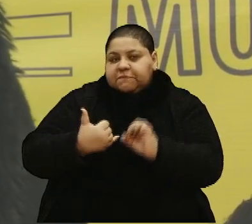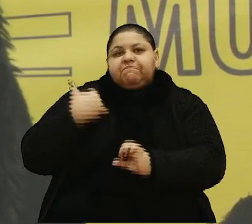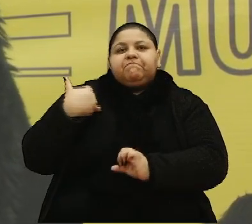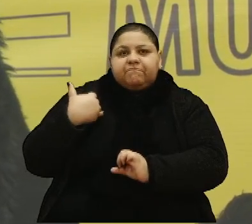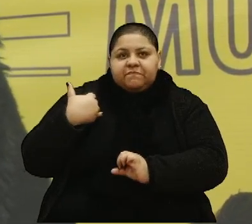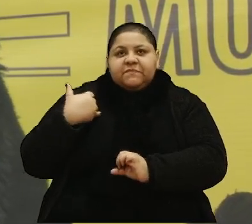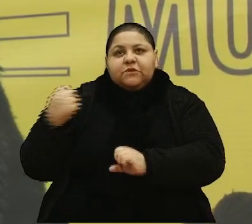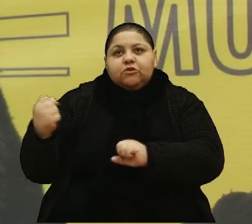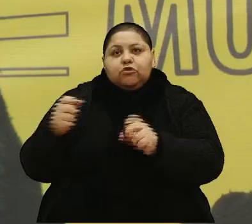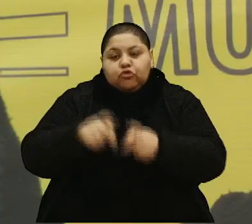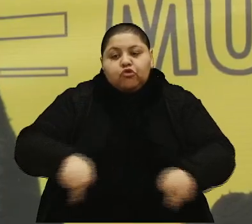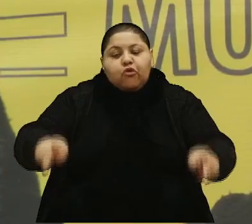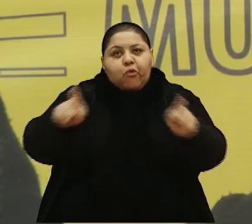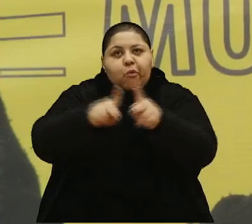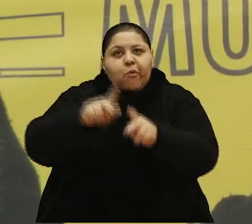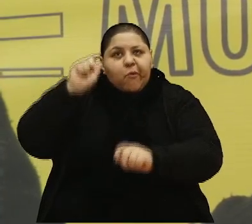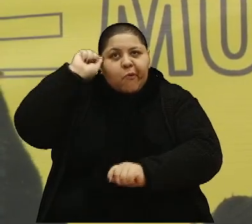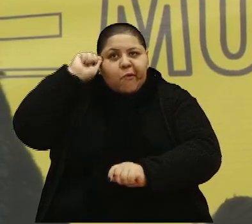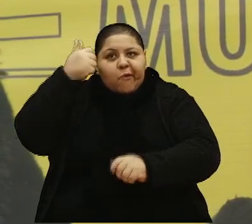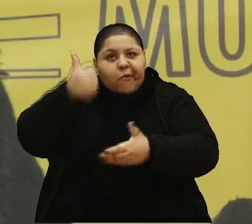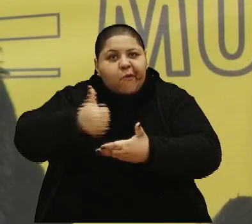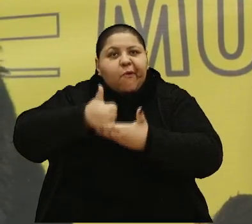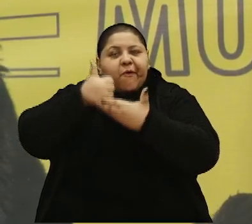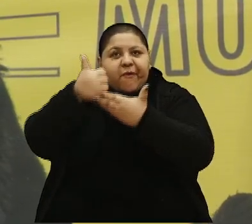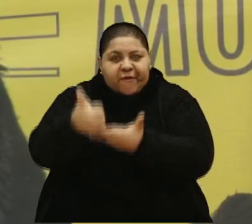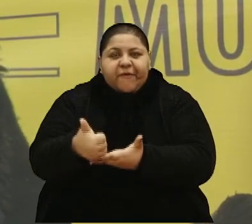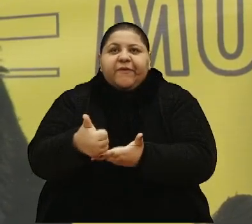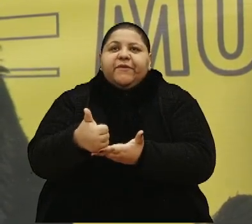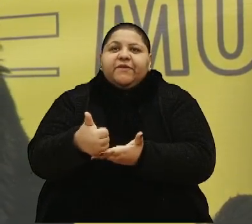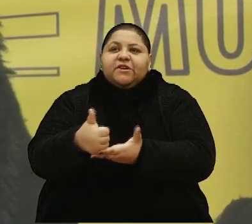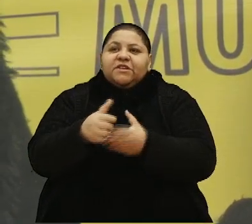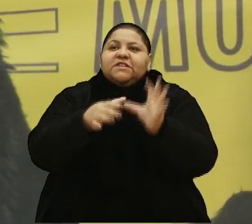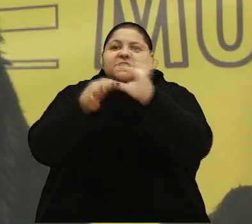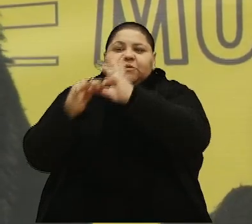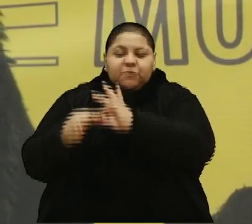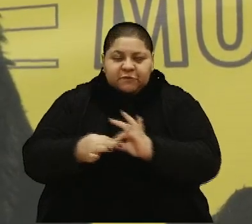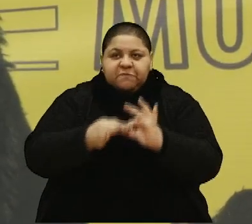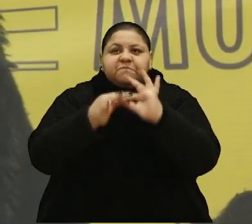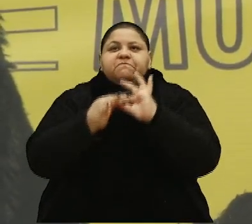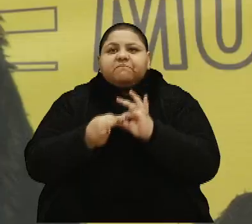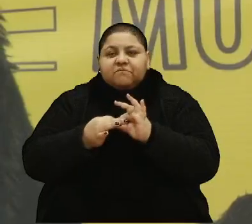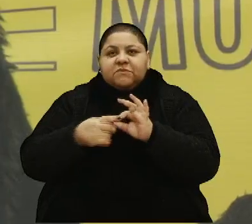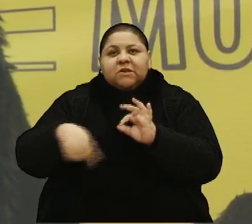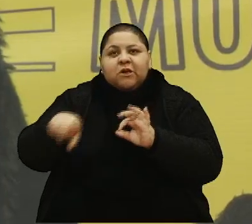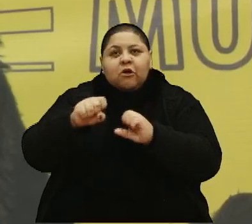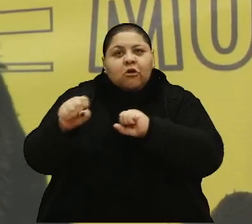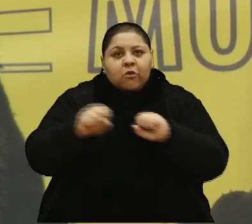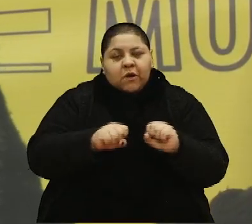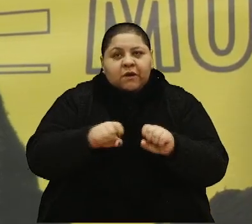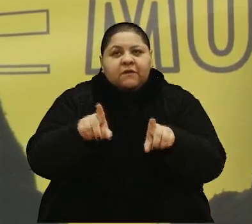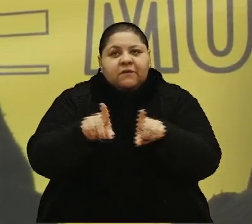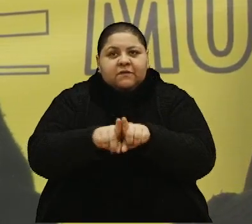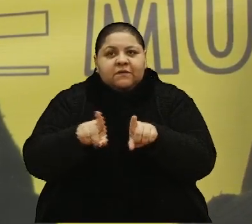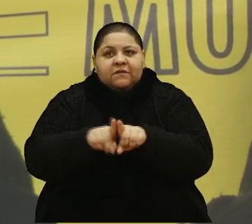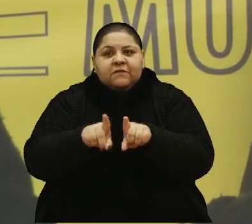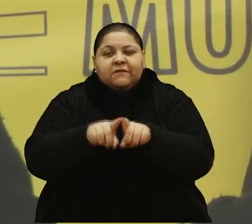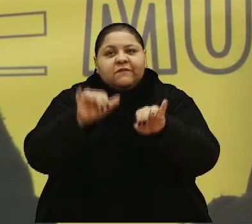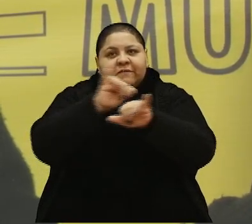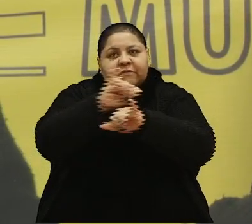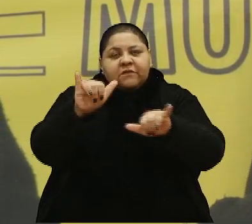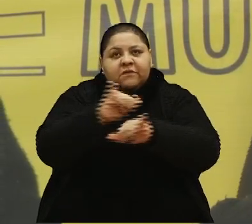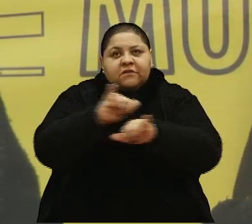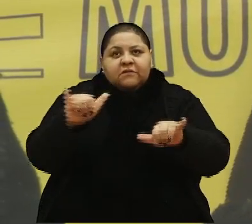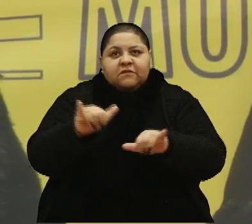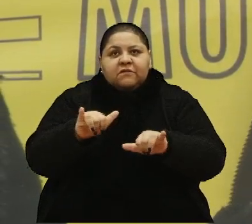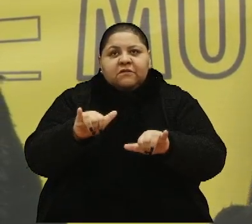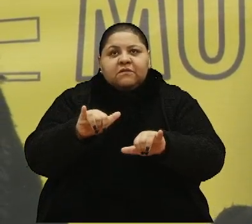né, do povo negro, que vocês não parem, que vocês se unam, né? Para a gente poder estar também promocionando